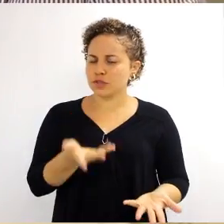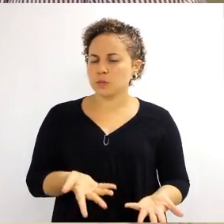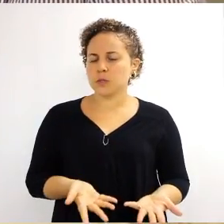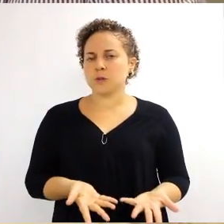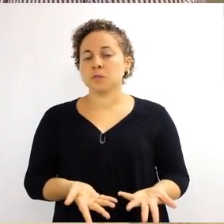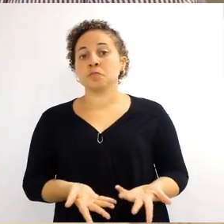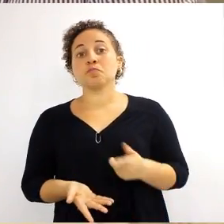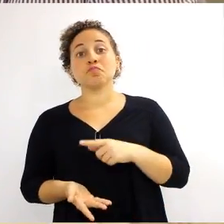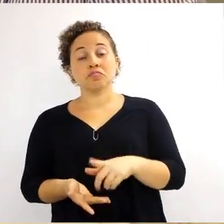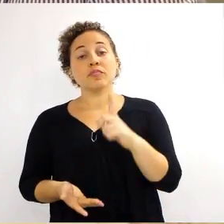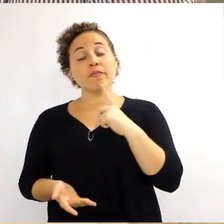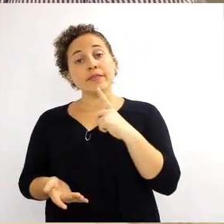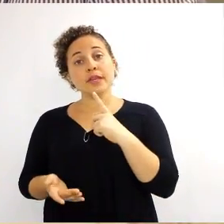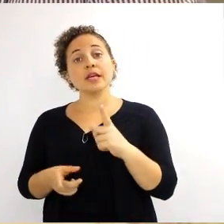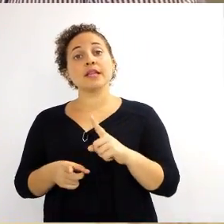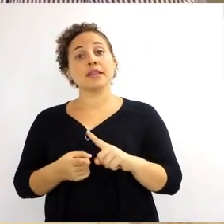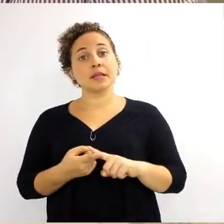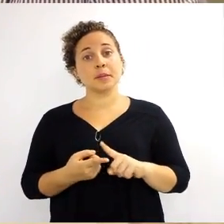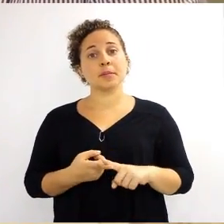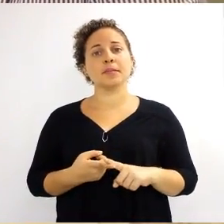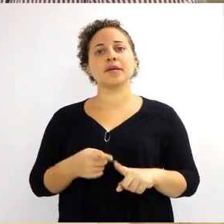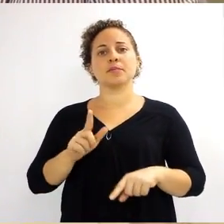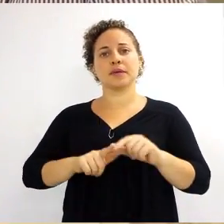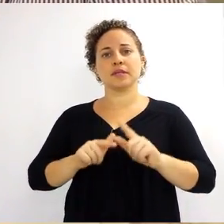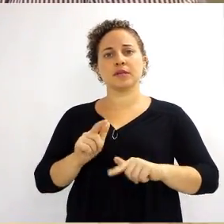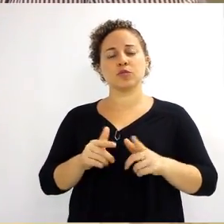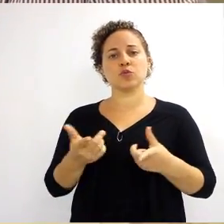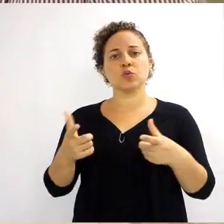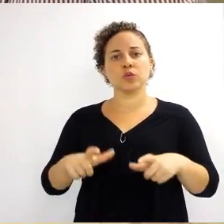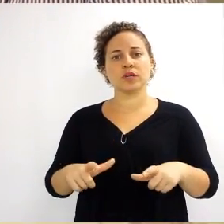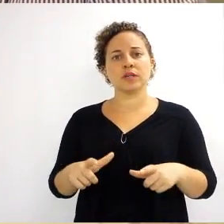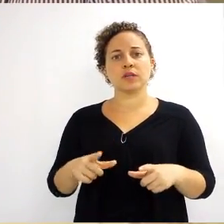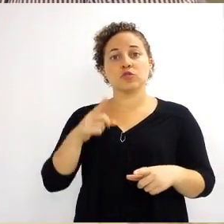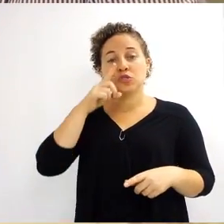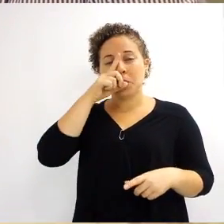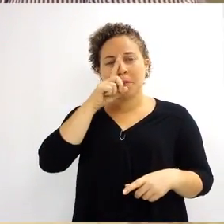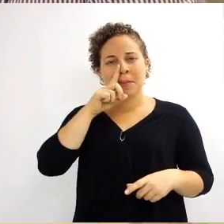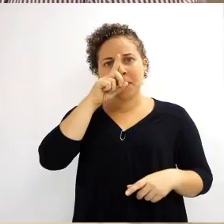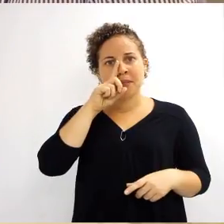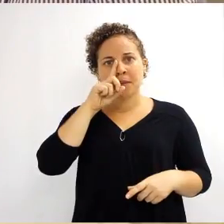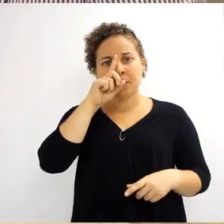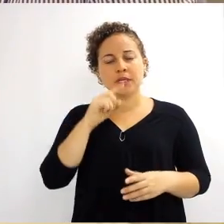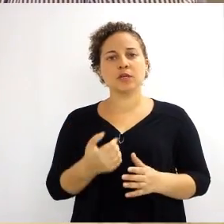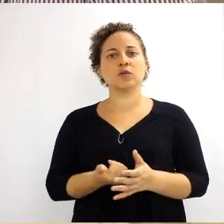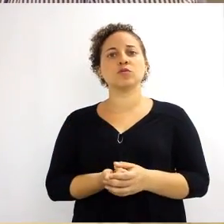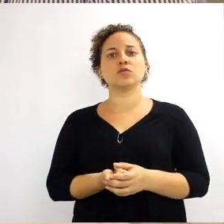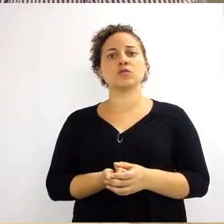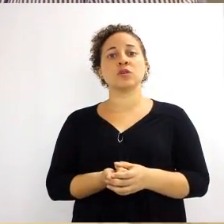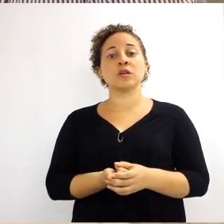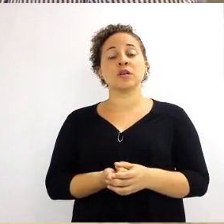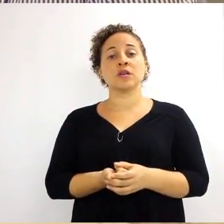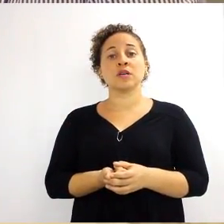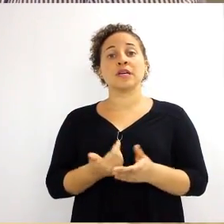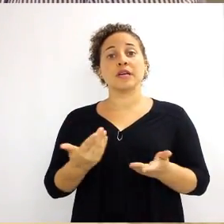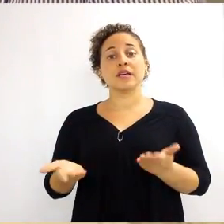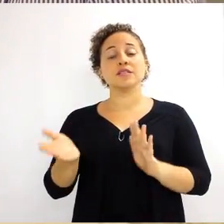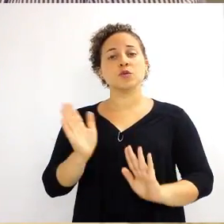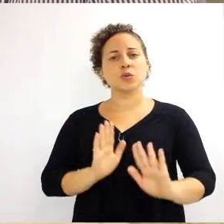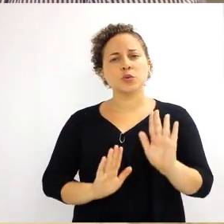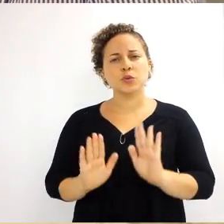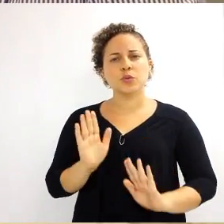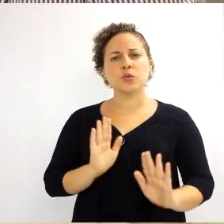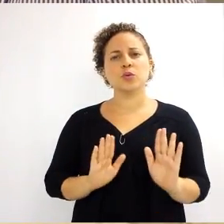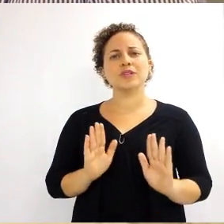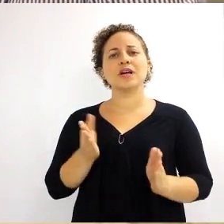Existe também a questão das cargas perigosas, né? Sim. Tem uma relação de cargas perigosas e aí o cuidado maior é com